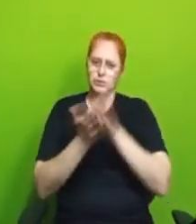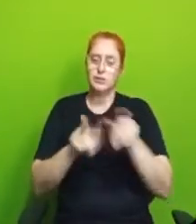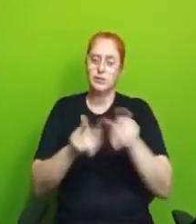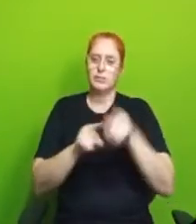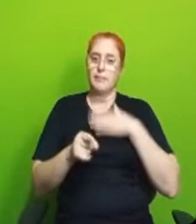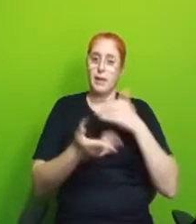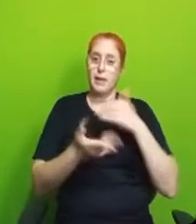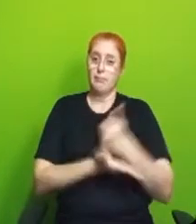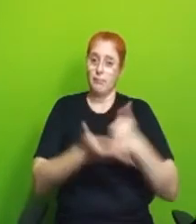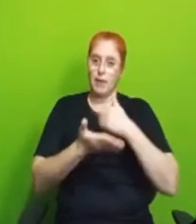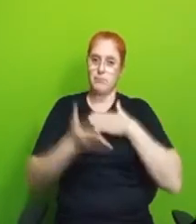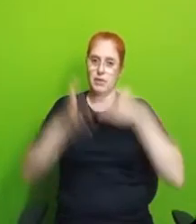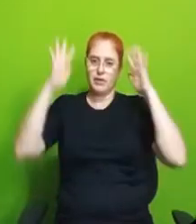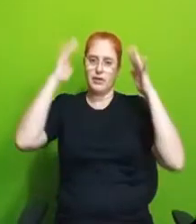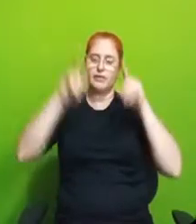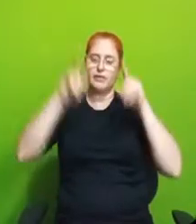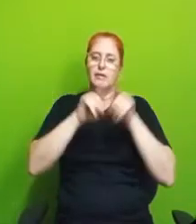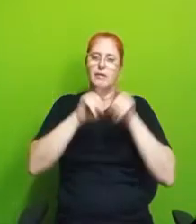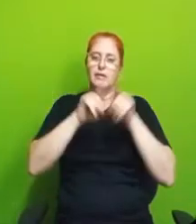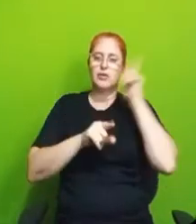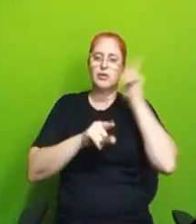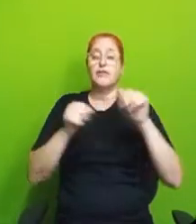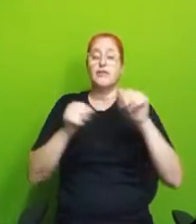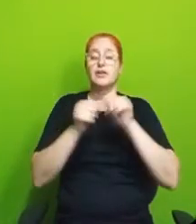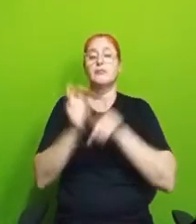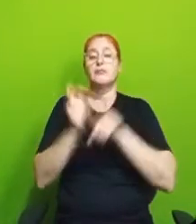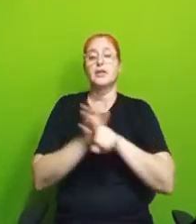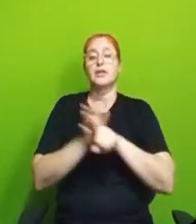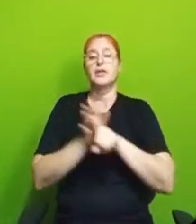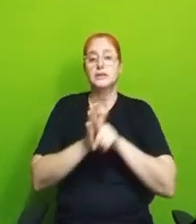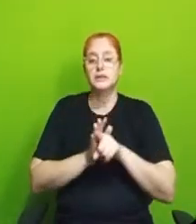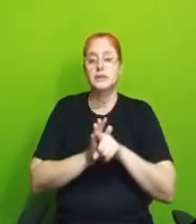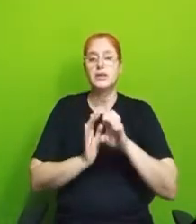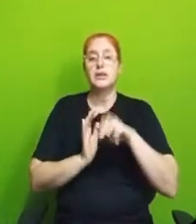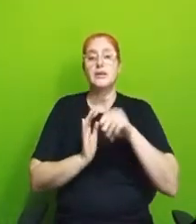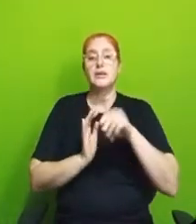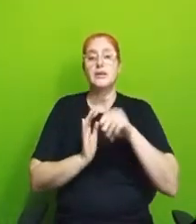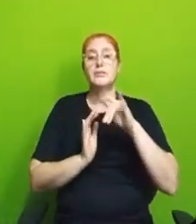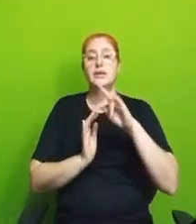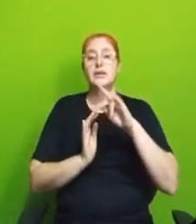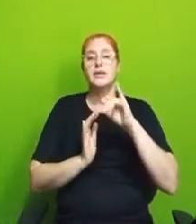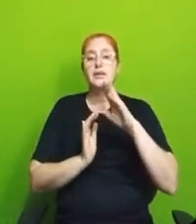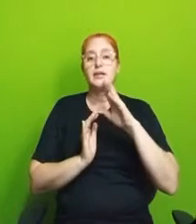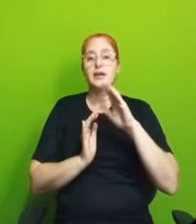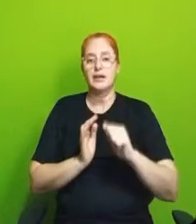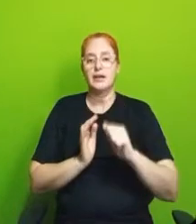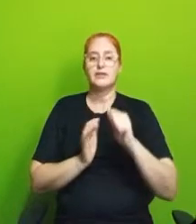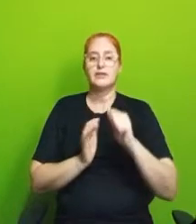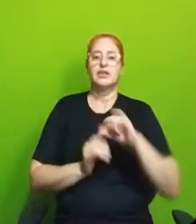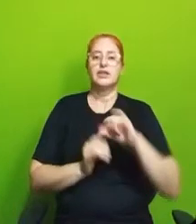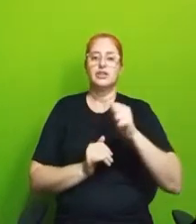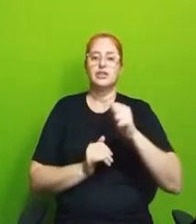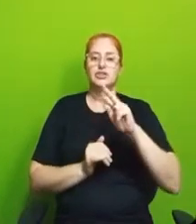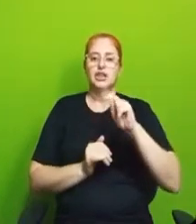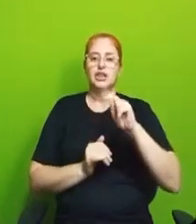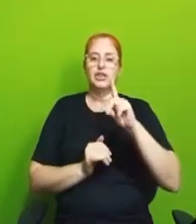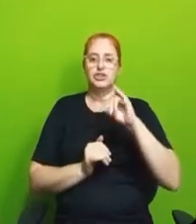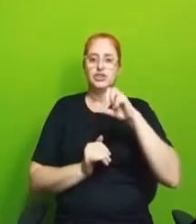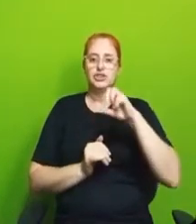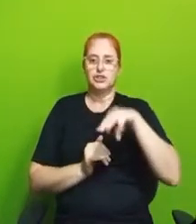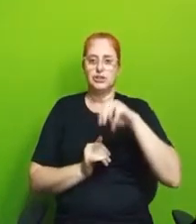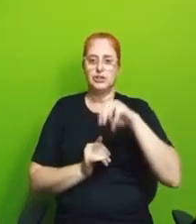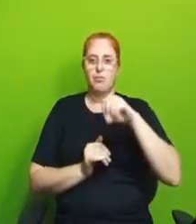eu pude também fazer uma pesquisa empírica em Jardim Monte Verde, né, aí com o apoio do Grupo de Mulheres